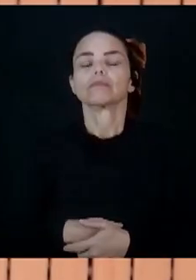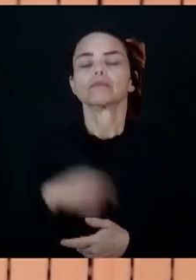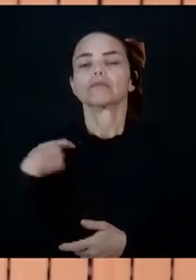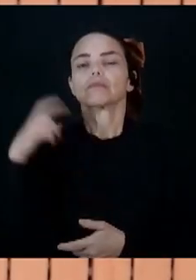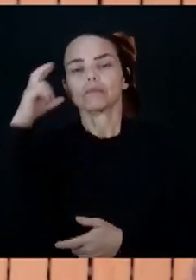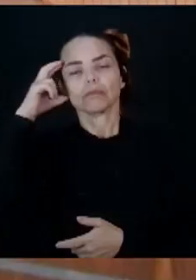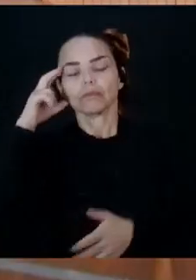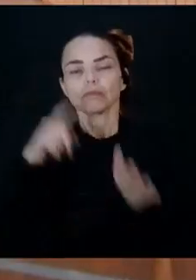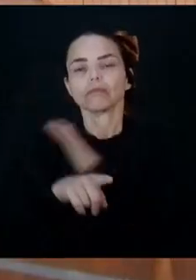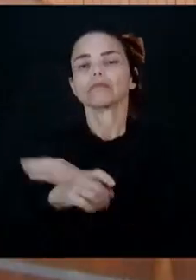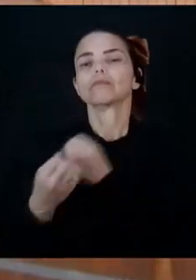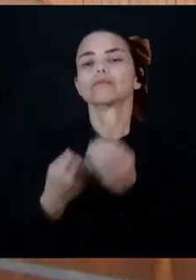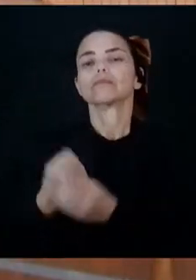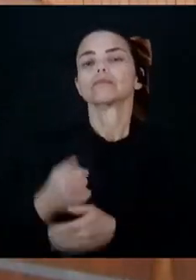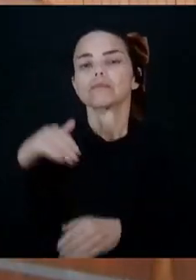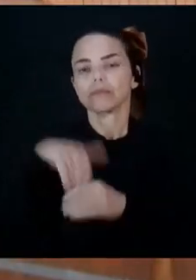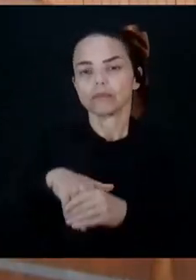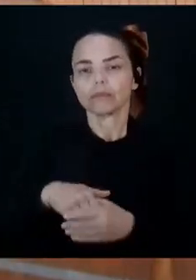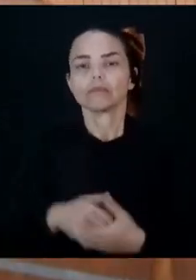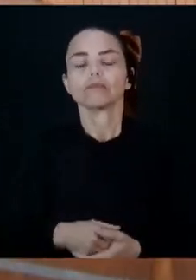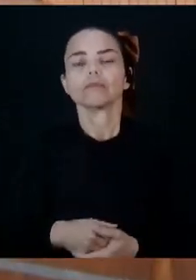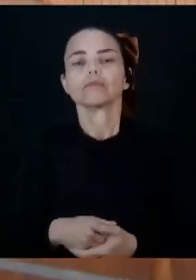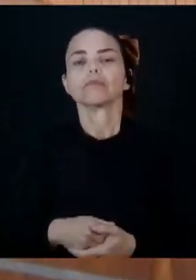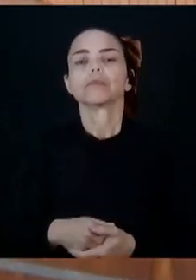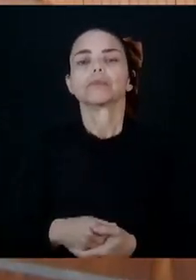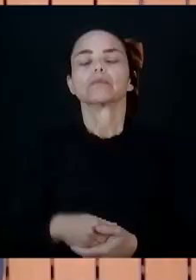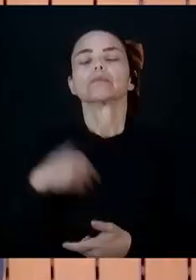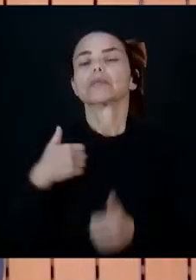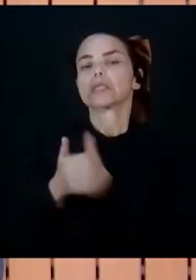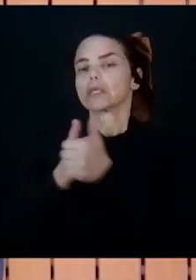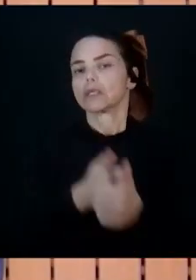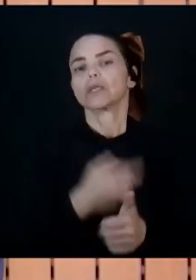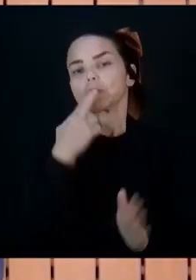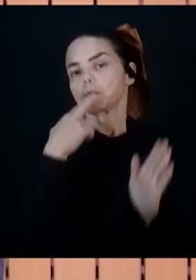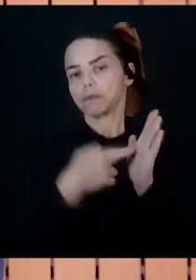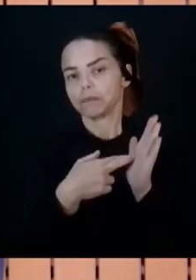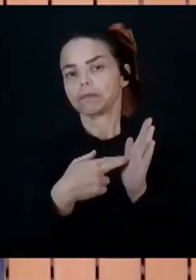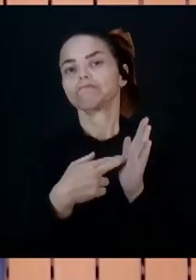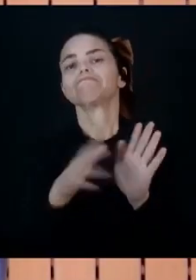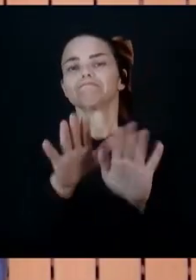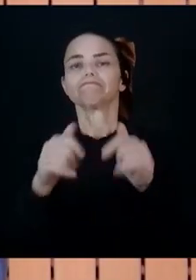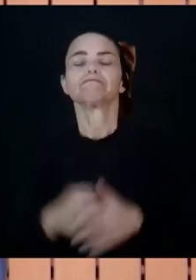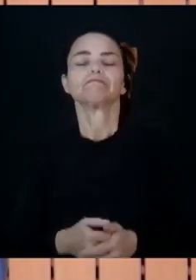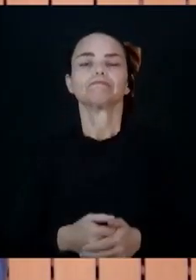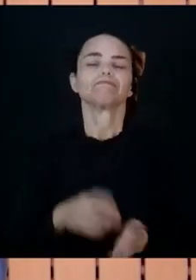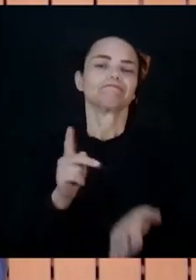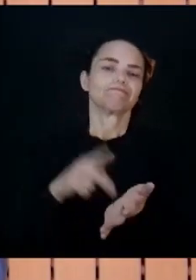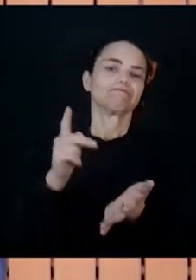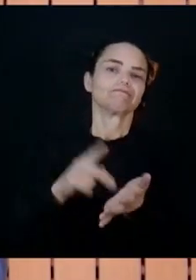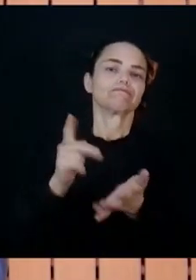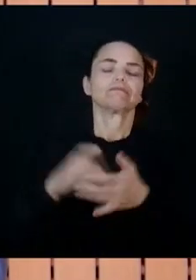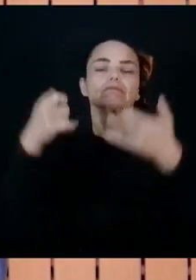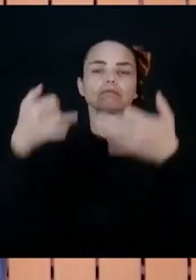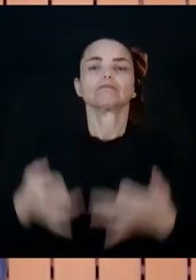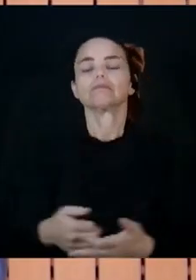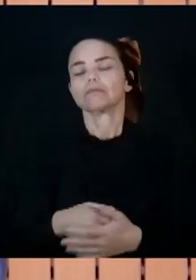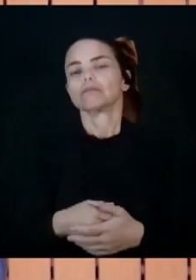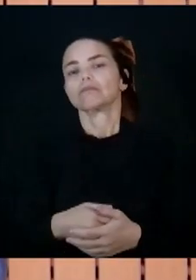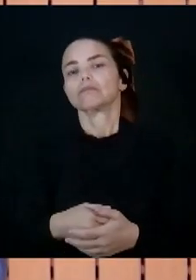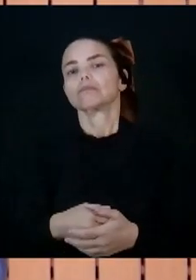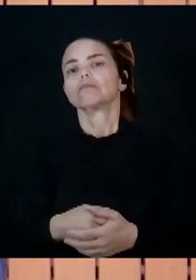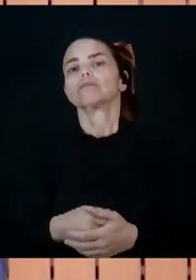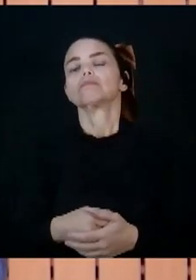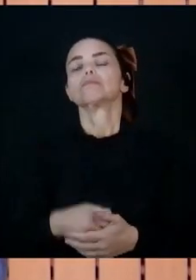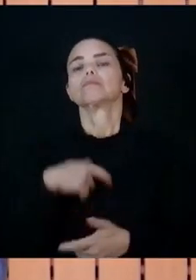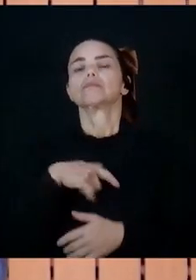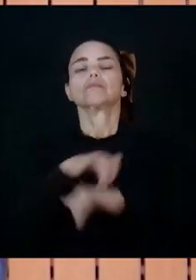como vota, vereador? Senhor presidente, eu acompanho o relator, mas eu sou bem sincero, estava falando aqui, e falo